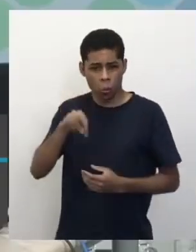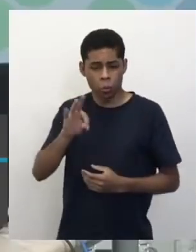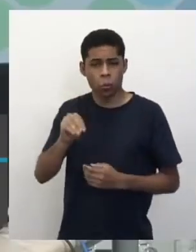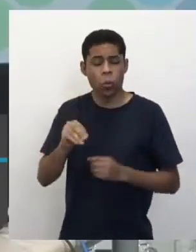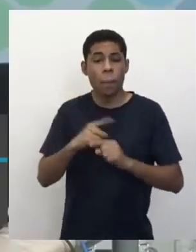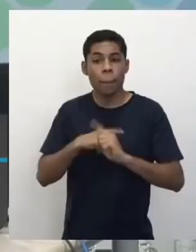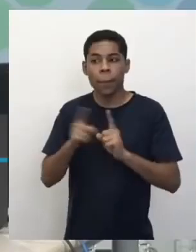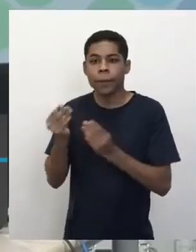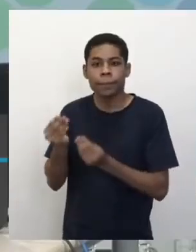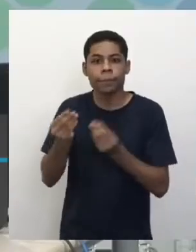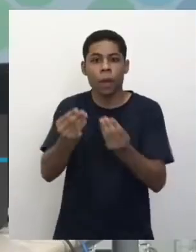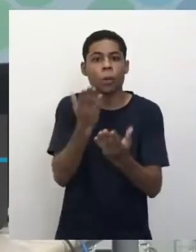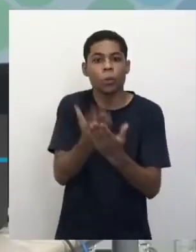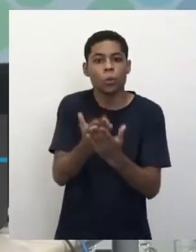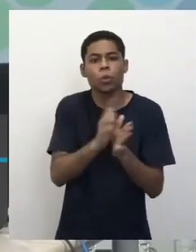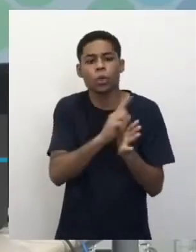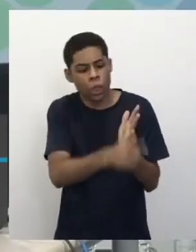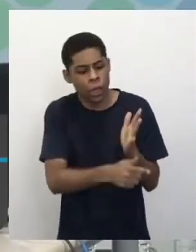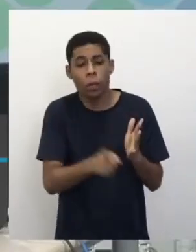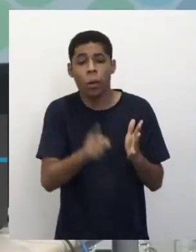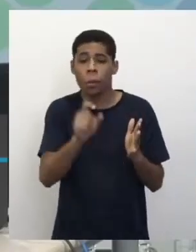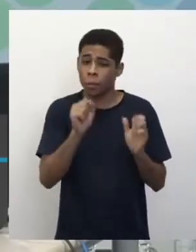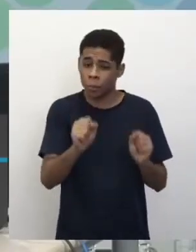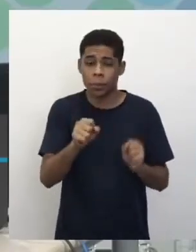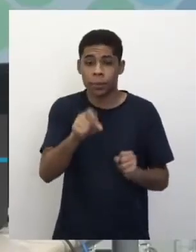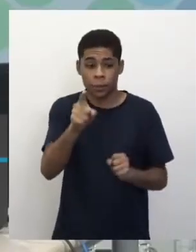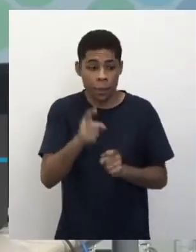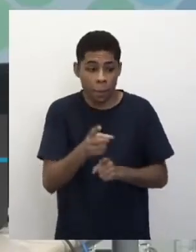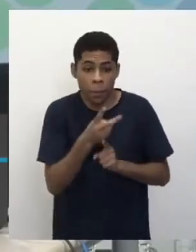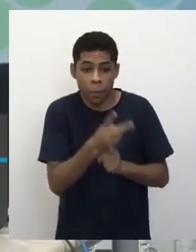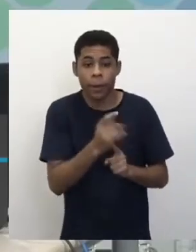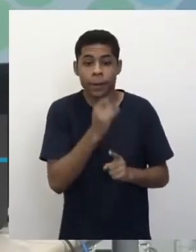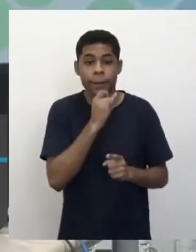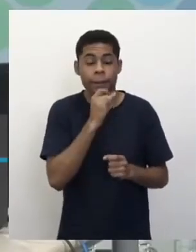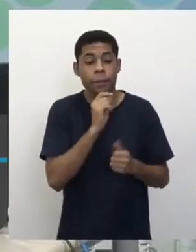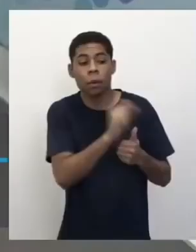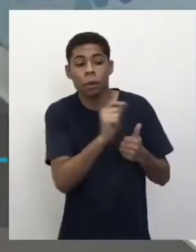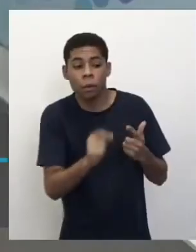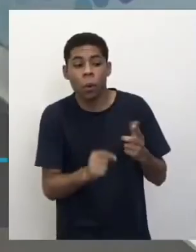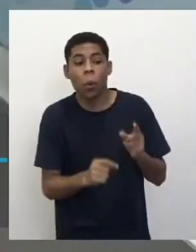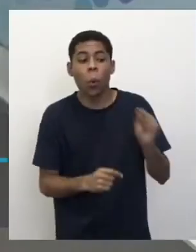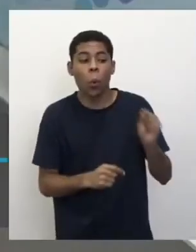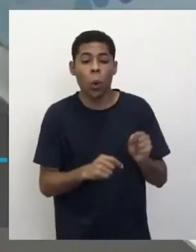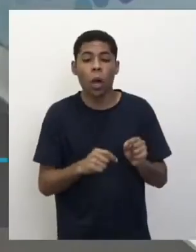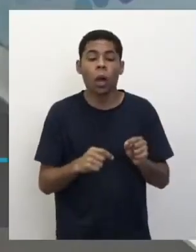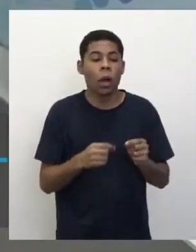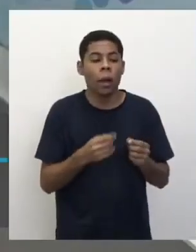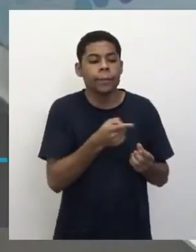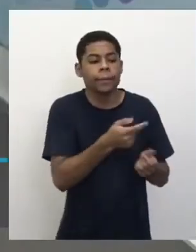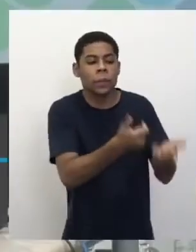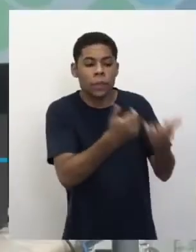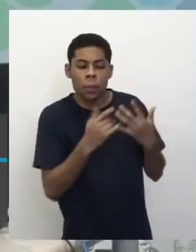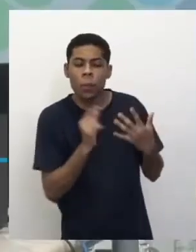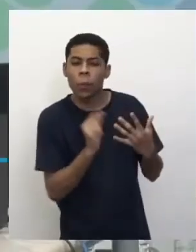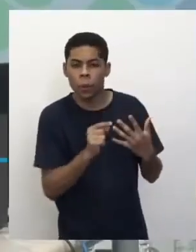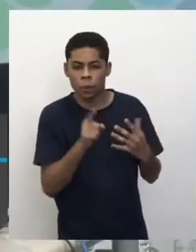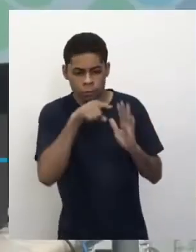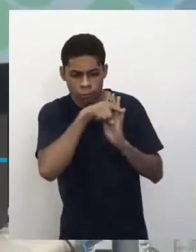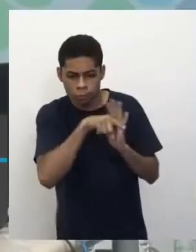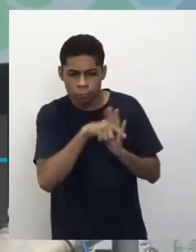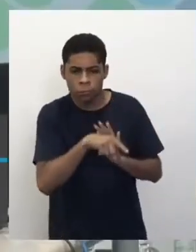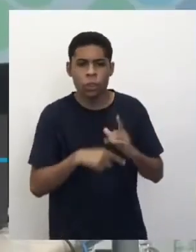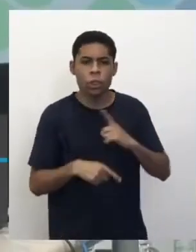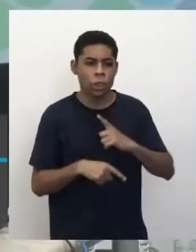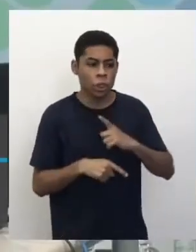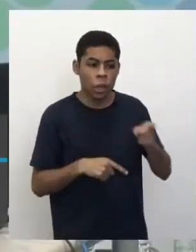o estudo do gênero, então nós iríamos procurar aí elementos da narrativa, né, Dani? Sim. Verificar a questão do